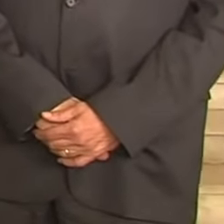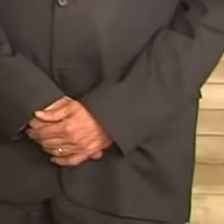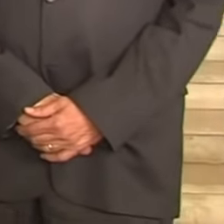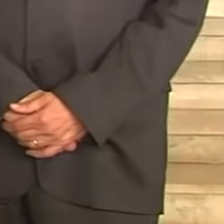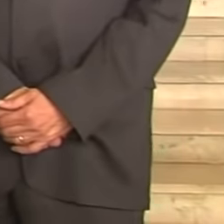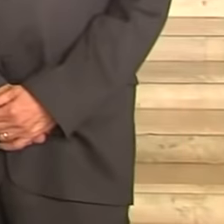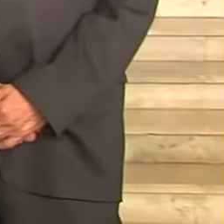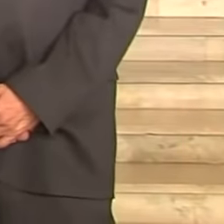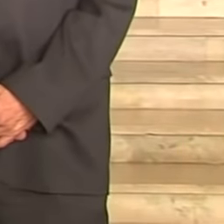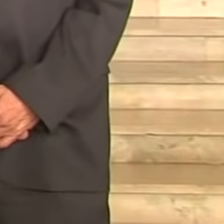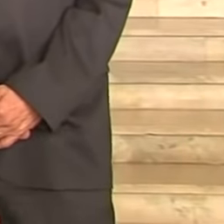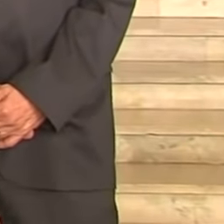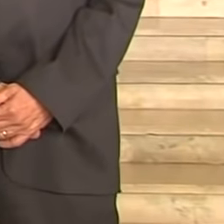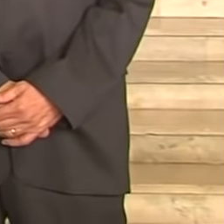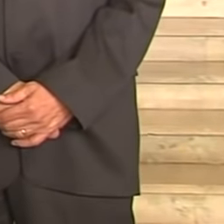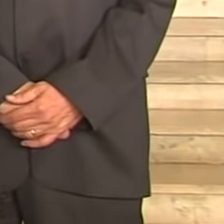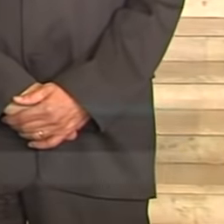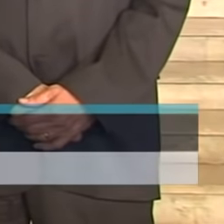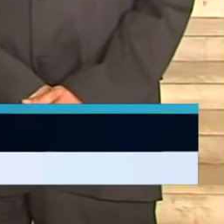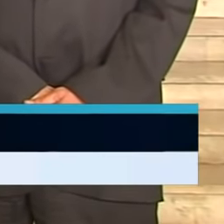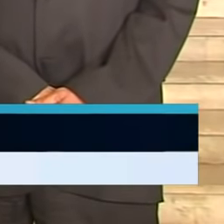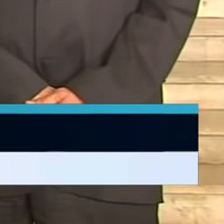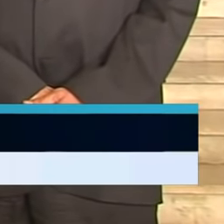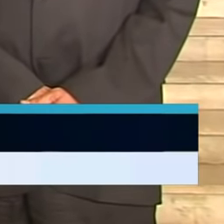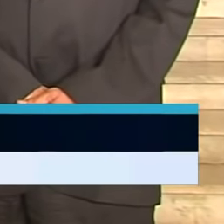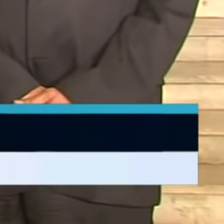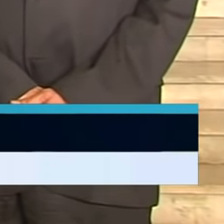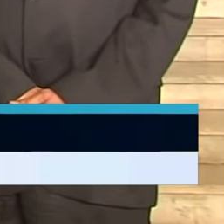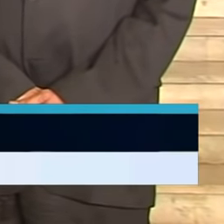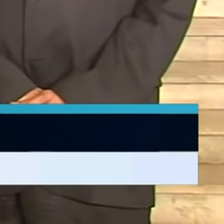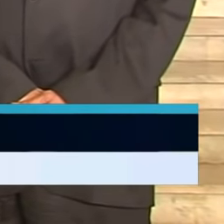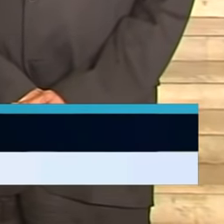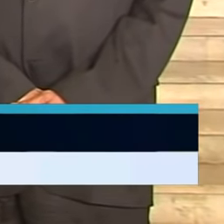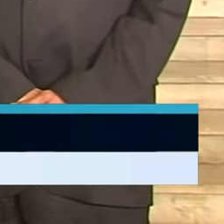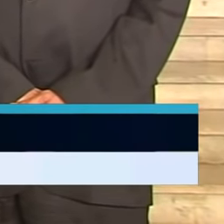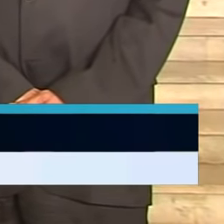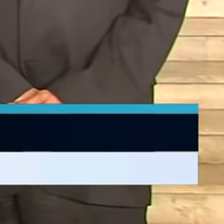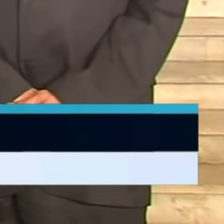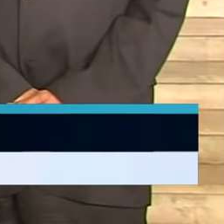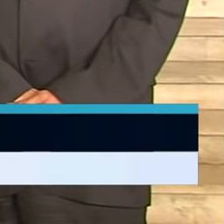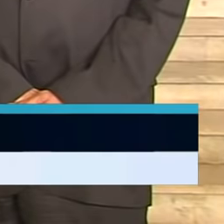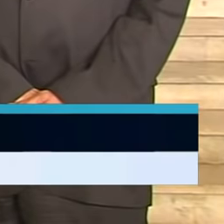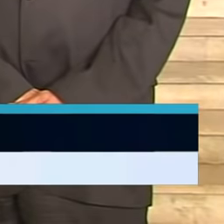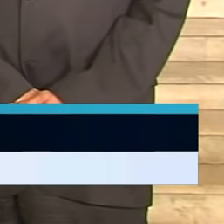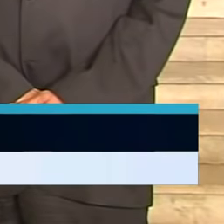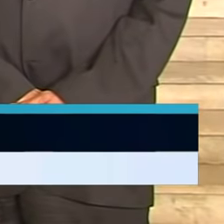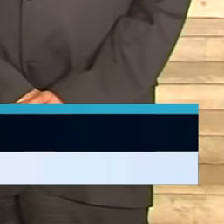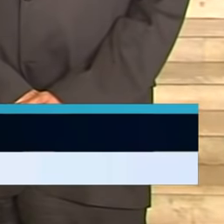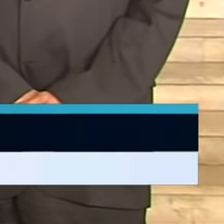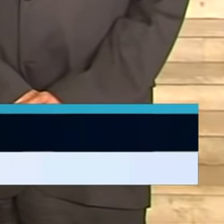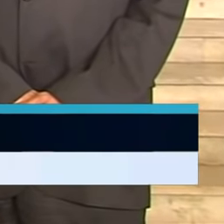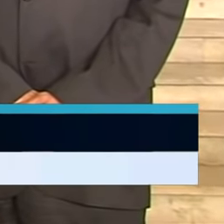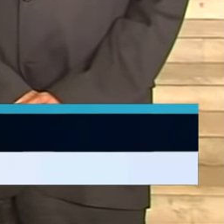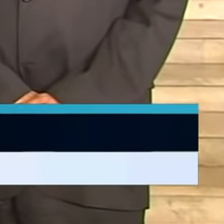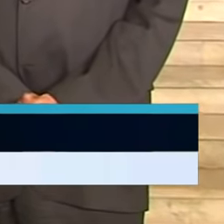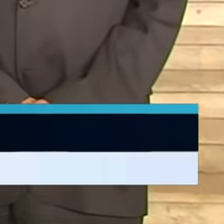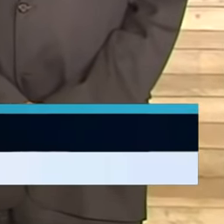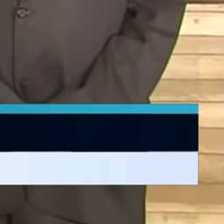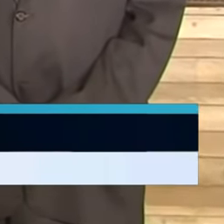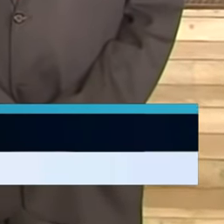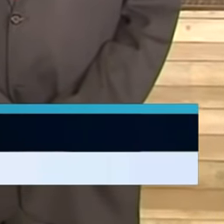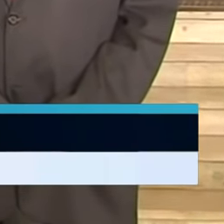que estarão sendo divulgadas e praticadas. Interrompemos a programação para acompanhar a entrevista coletiva do governador de